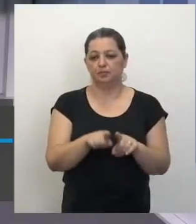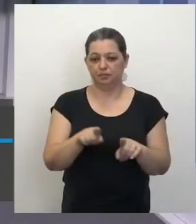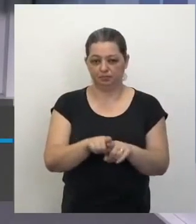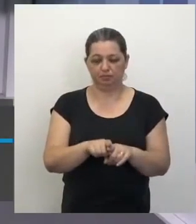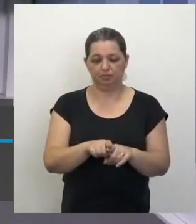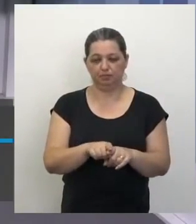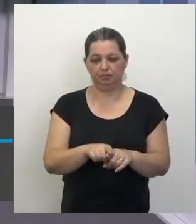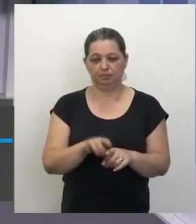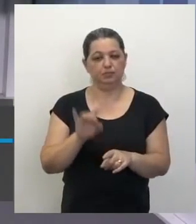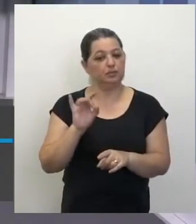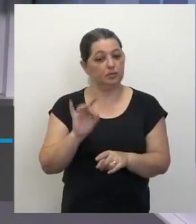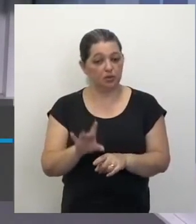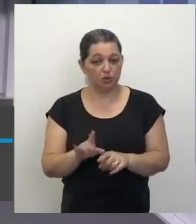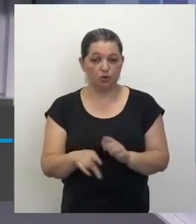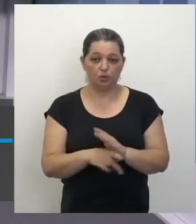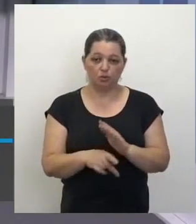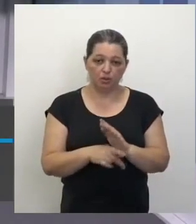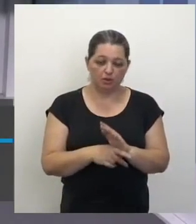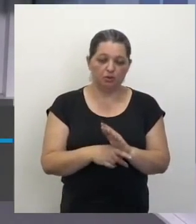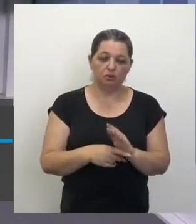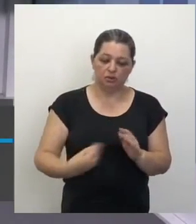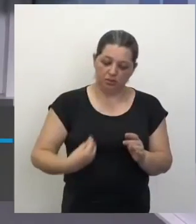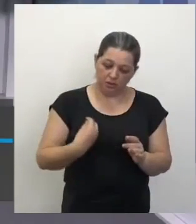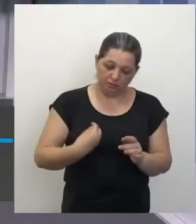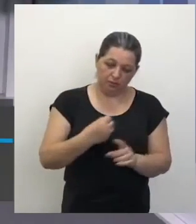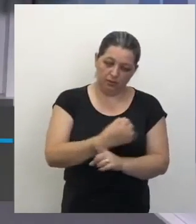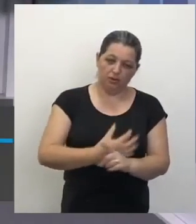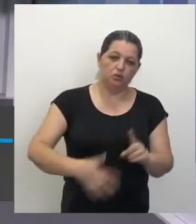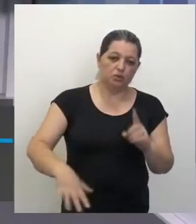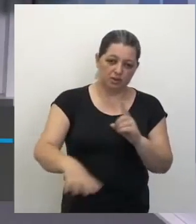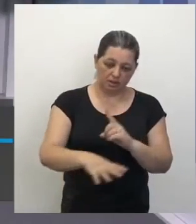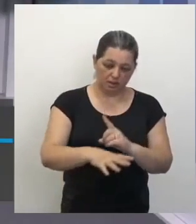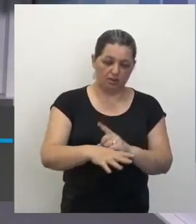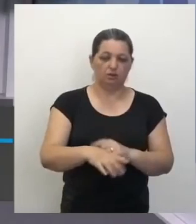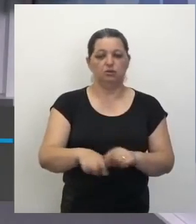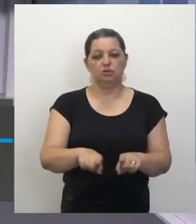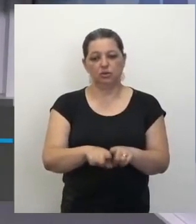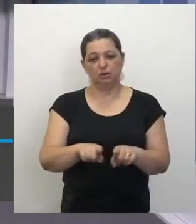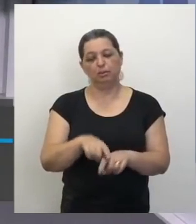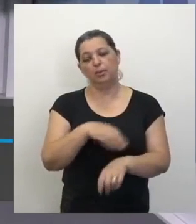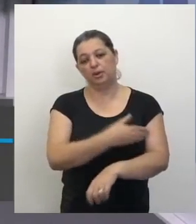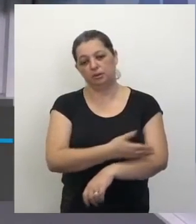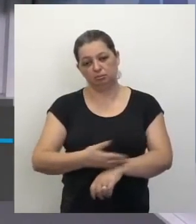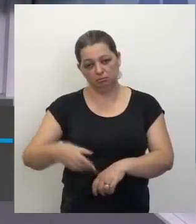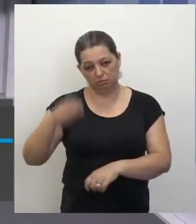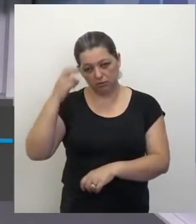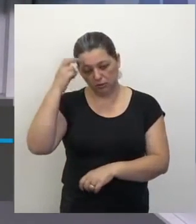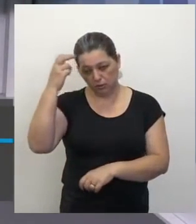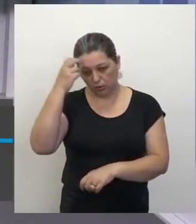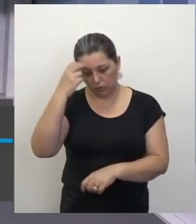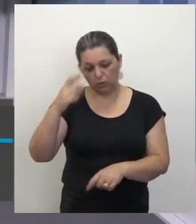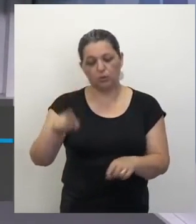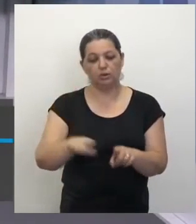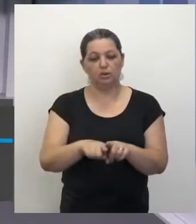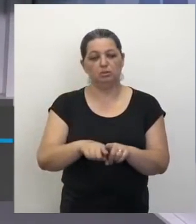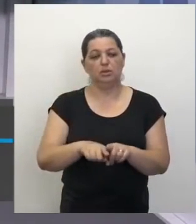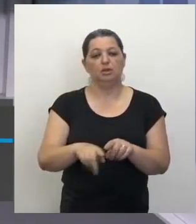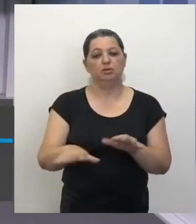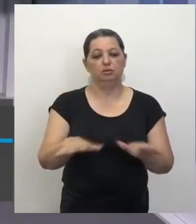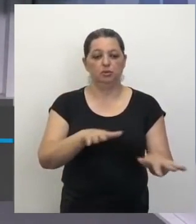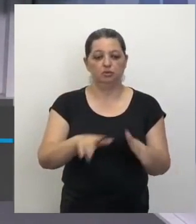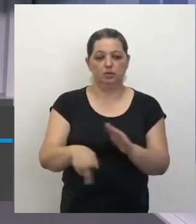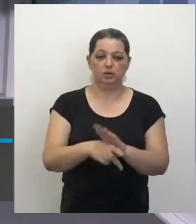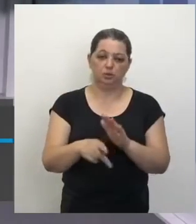onde você constrói o seu ethos, sua vida social, seus hábitos, mas também com o movimento dos astros.